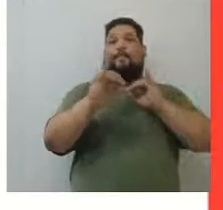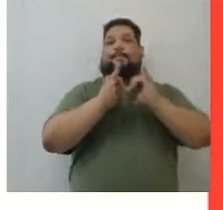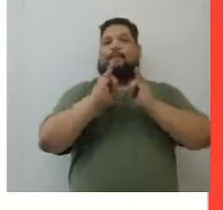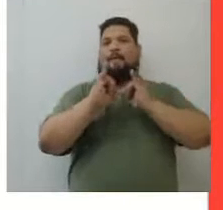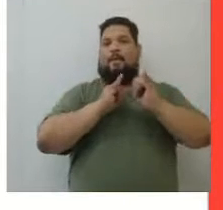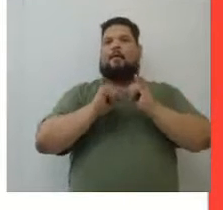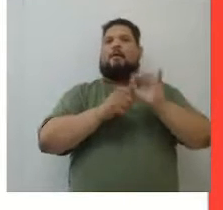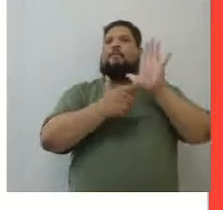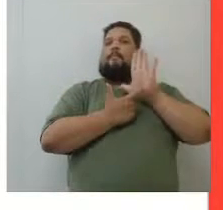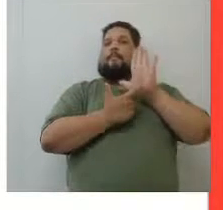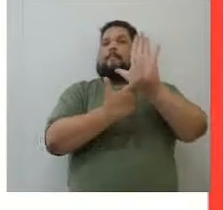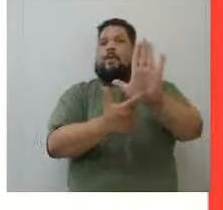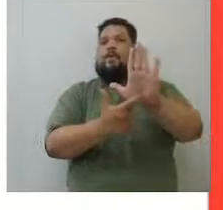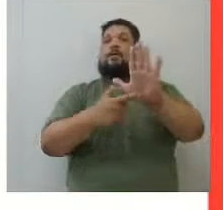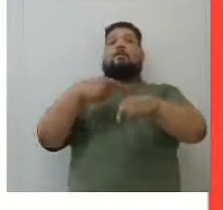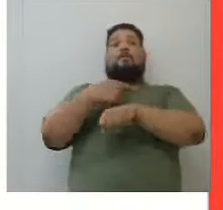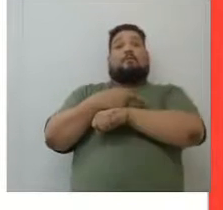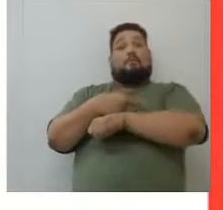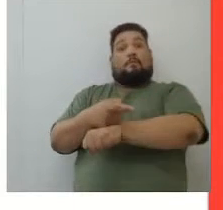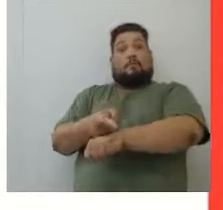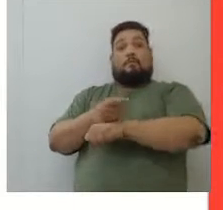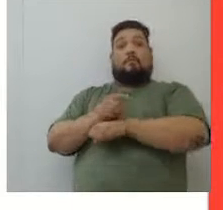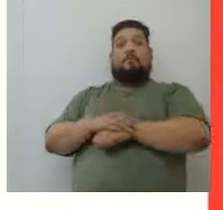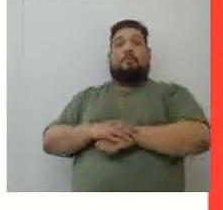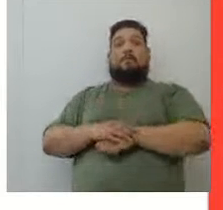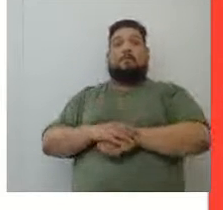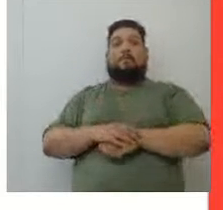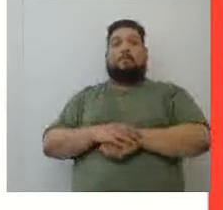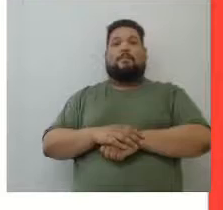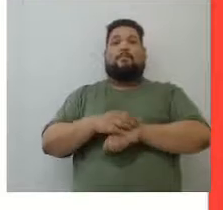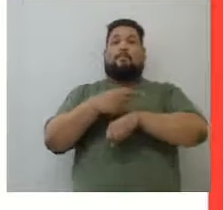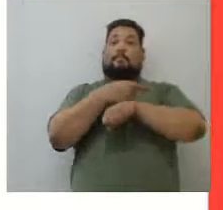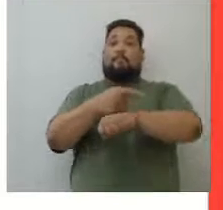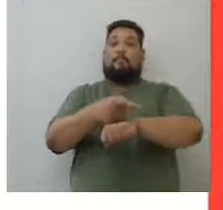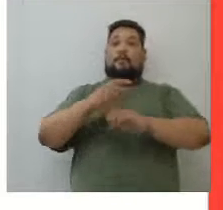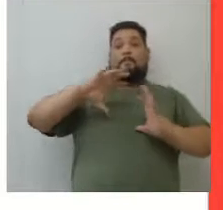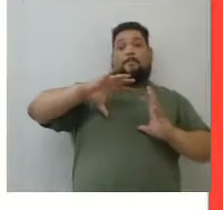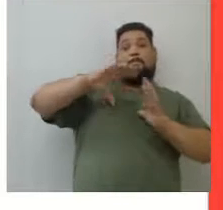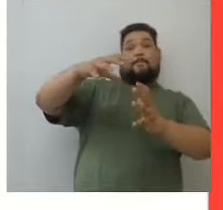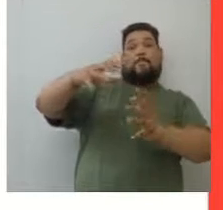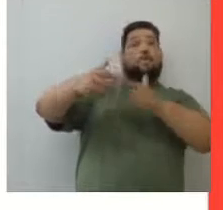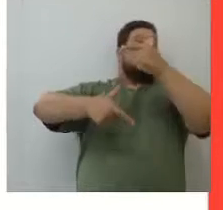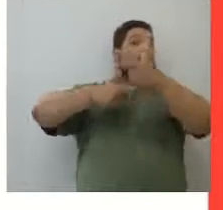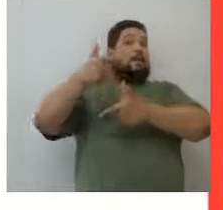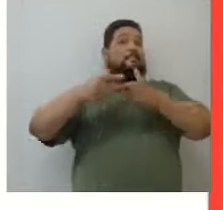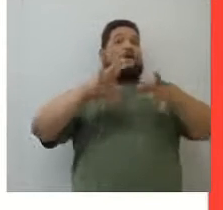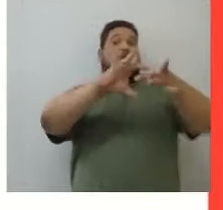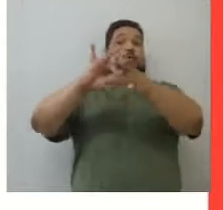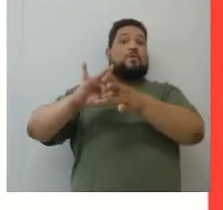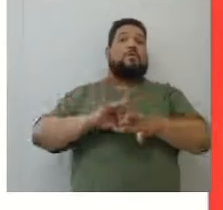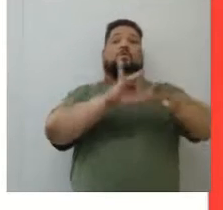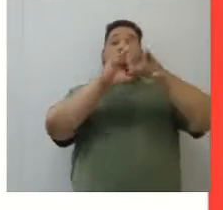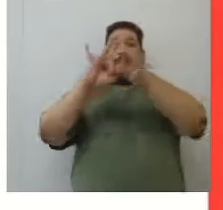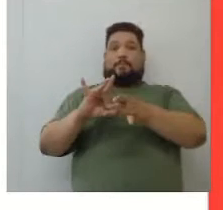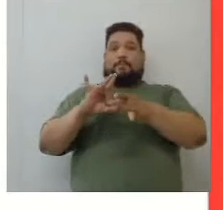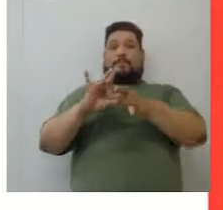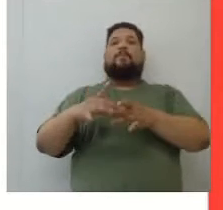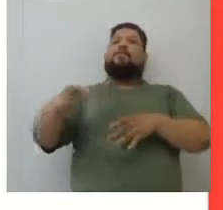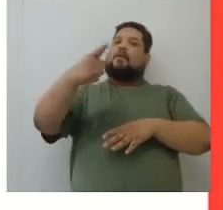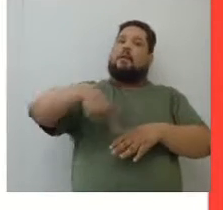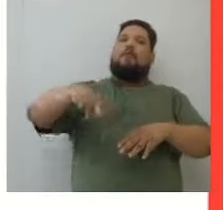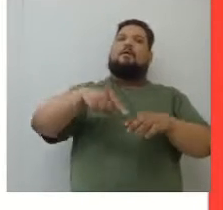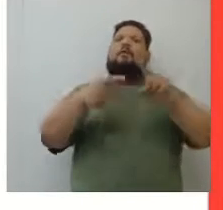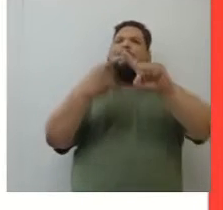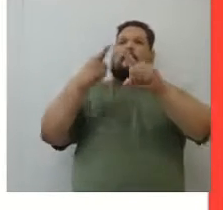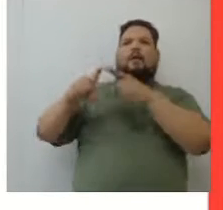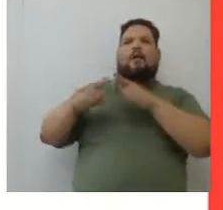exibindo simultaneamente um cérebro global, tá? Então ele funciona como uma operação global e começam a